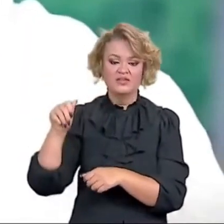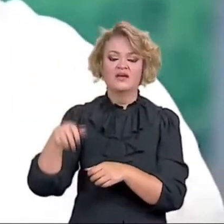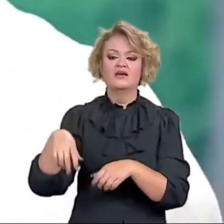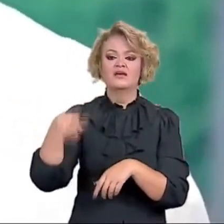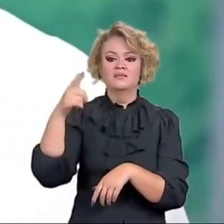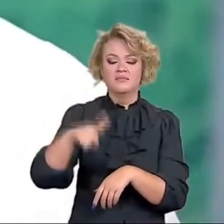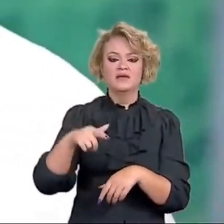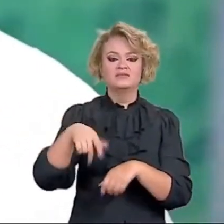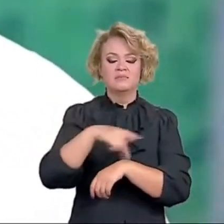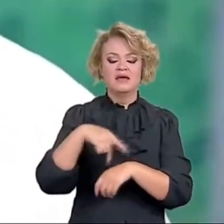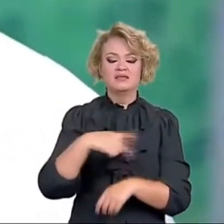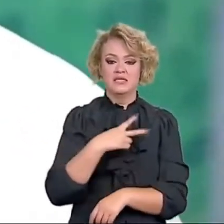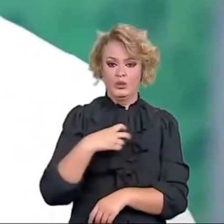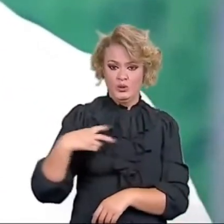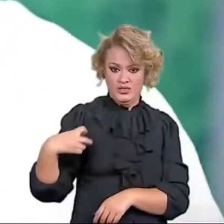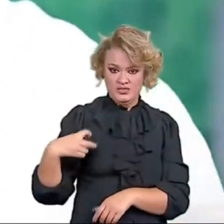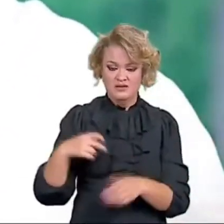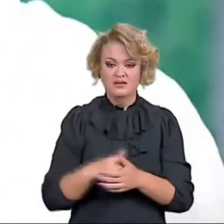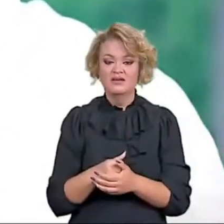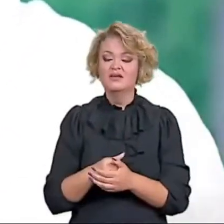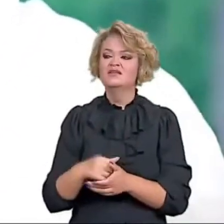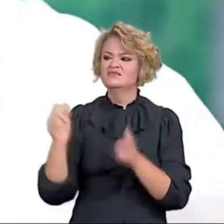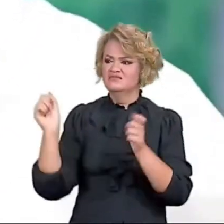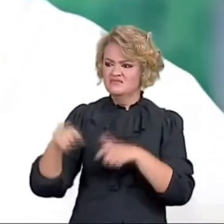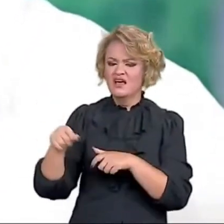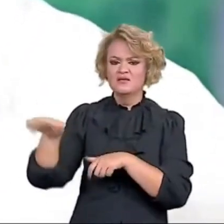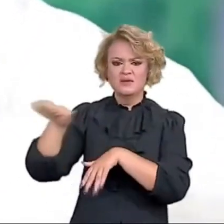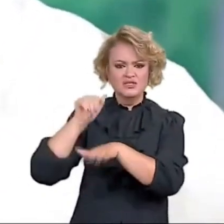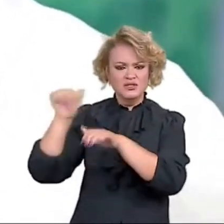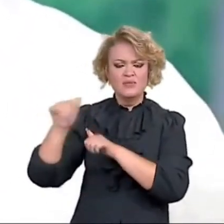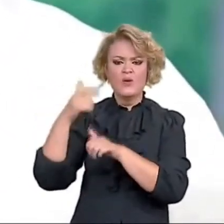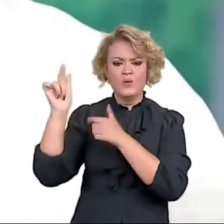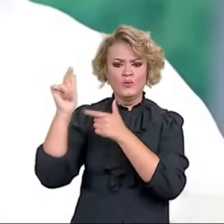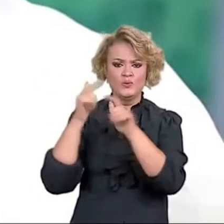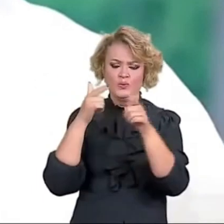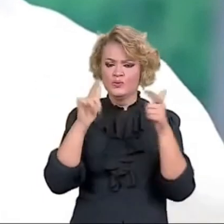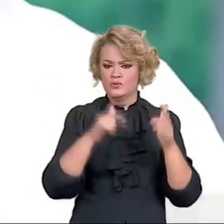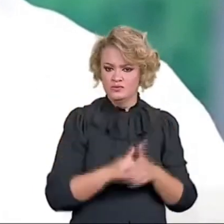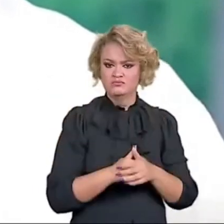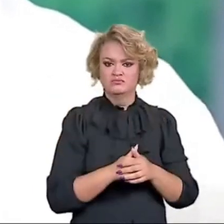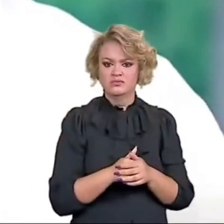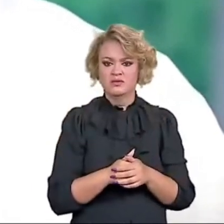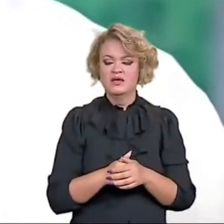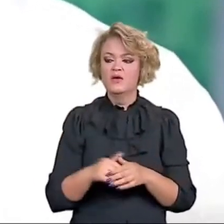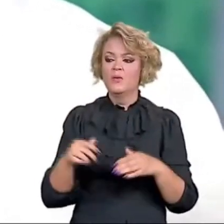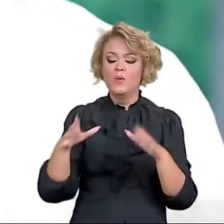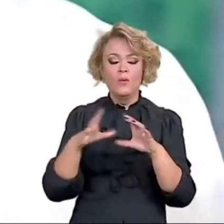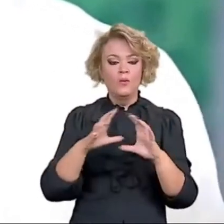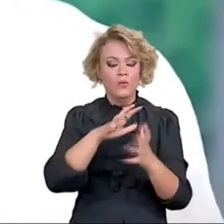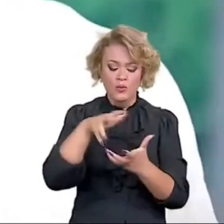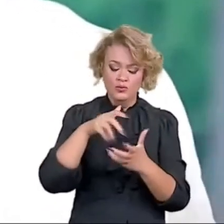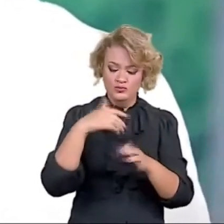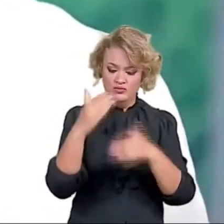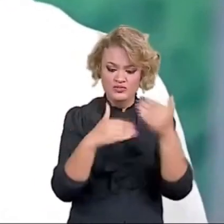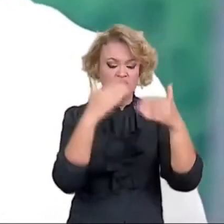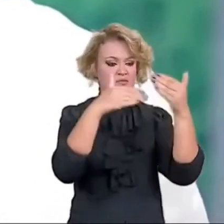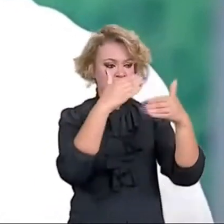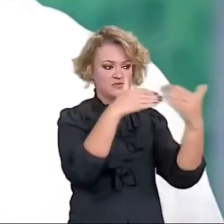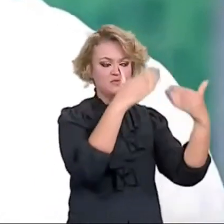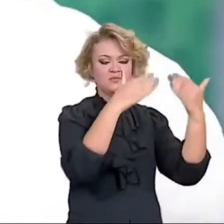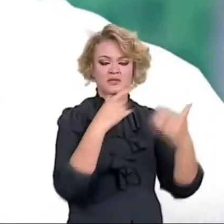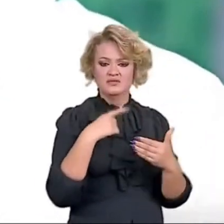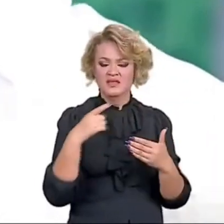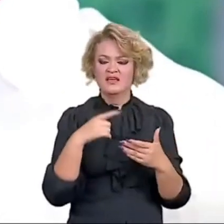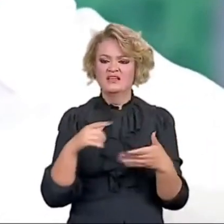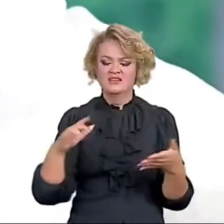E a gente pode juntar mais gente para fazer essa discussão. Na medida em que o mundo desenvolvido, que já destruiu a sua